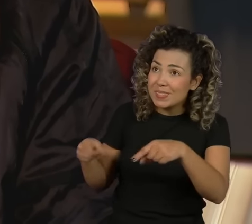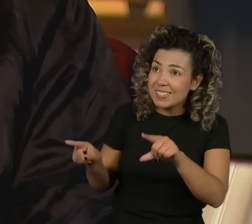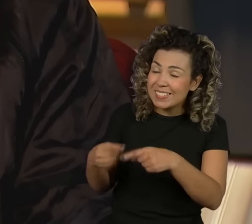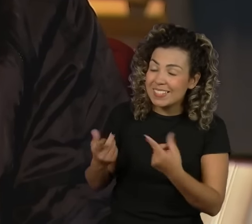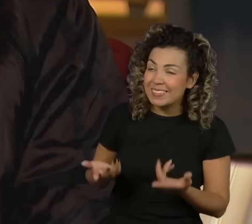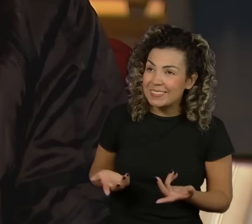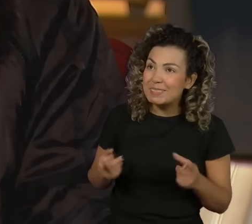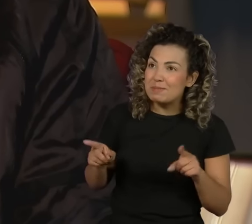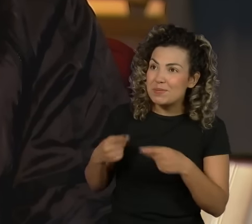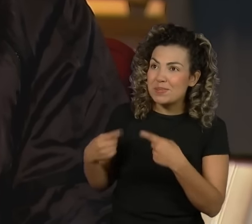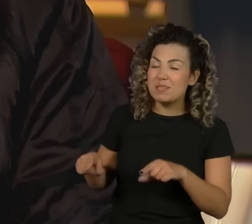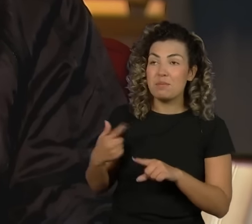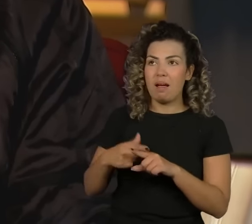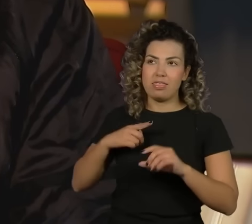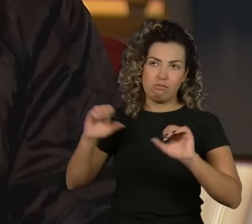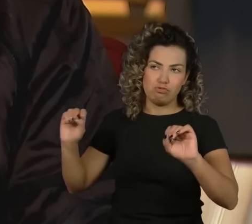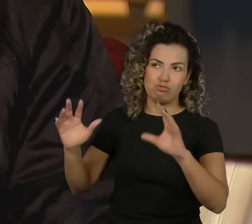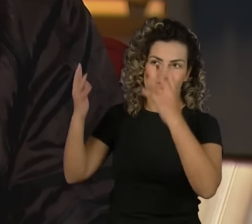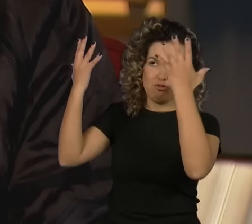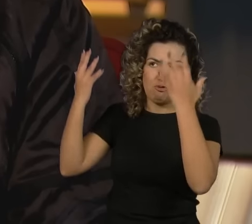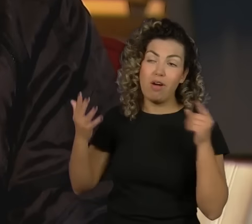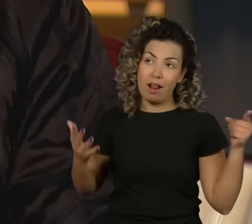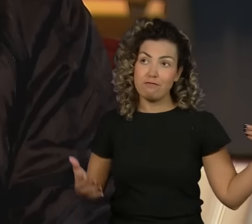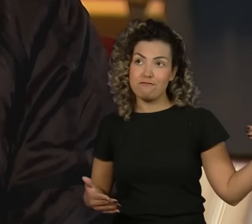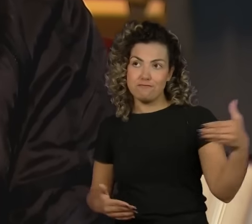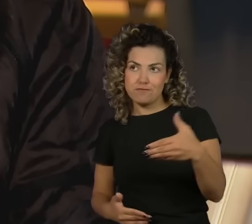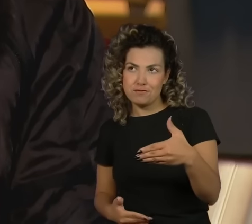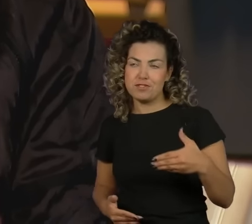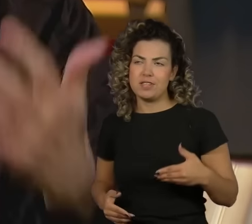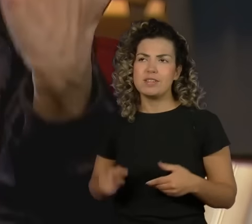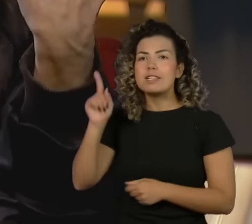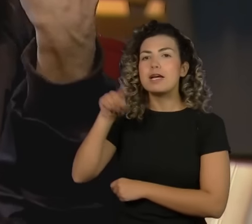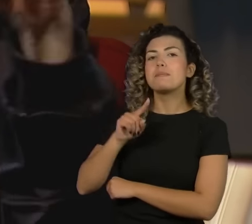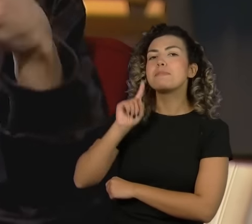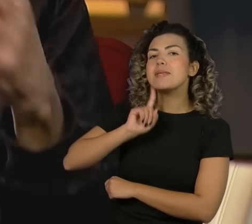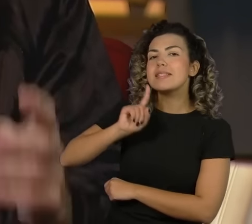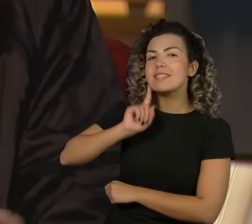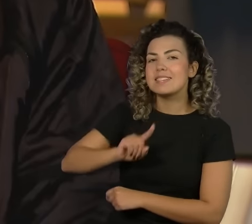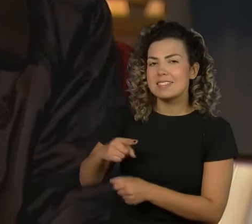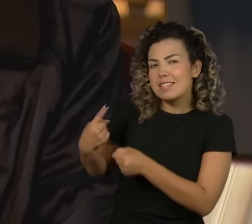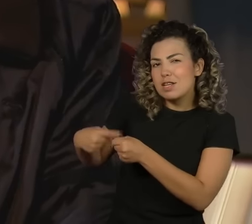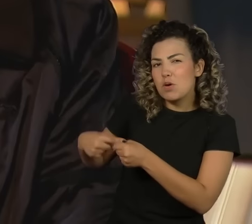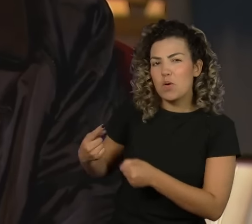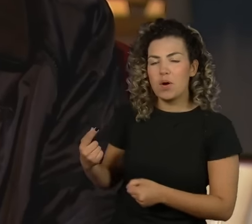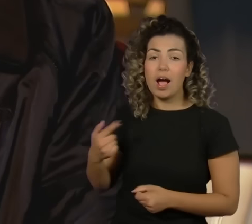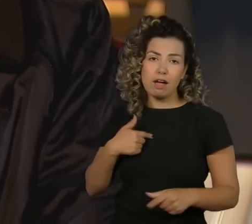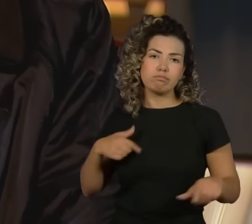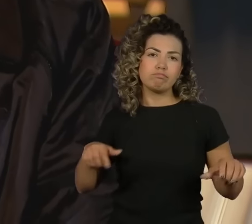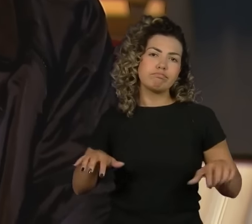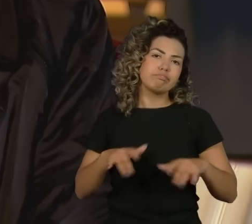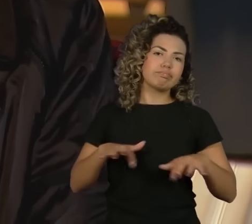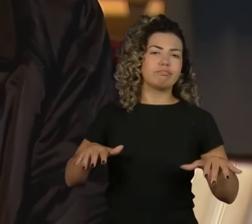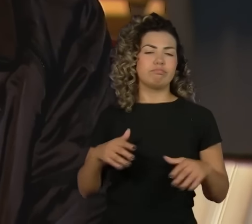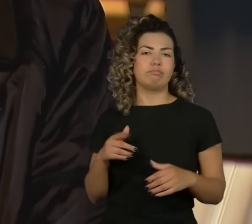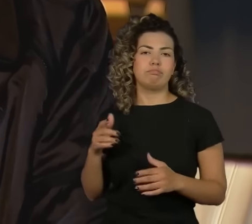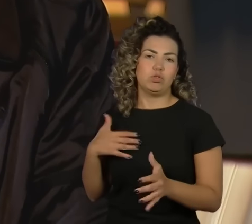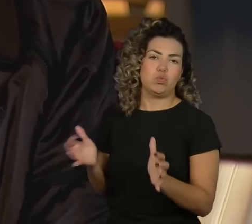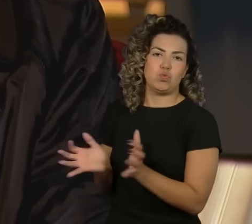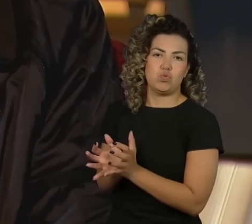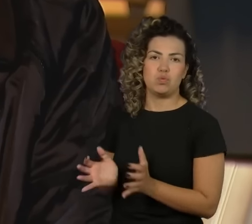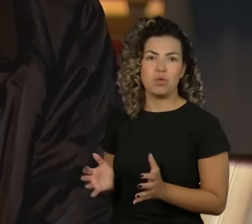foi ver um festival e a partir daí, no interior de Minas, eu estava tocando com a minha banda e a partir daí a gente